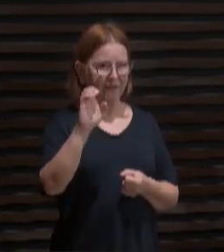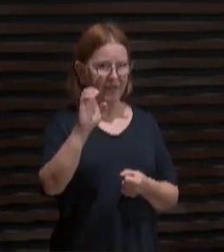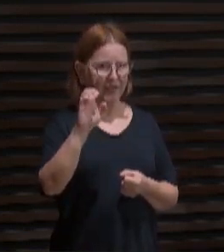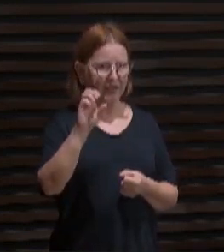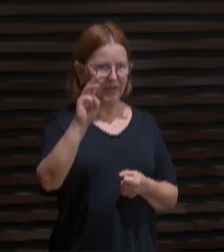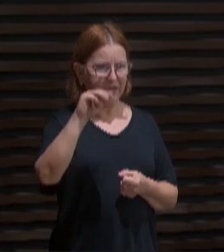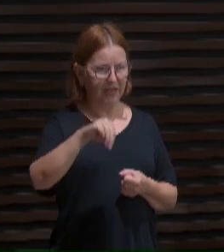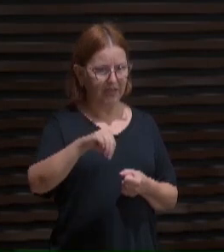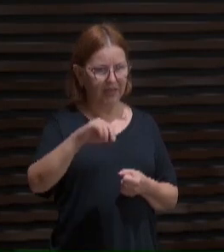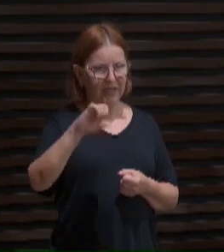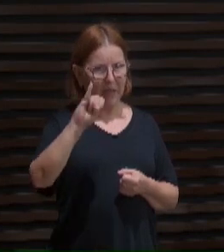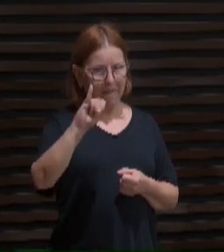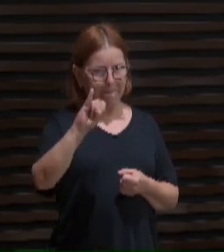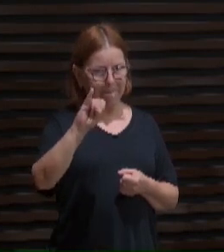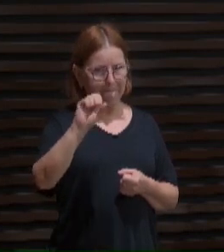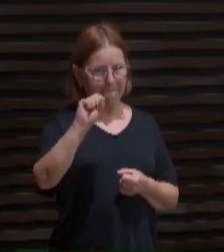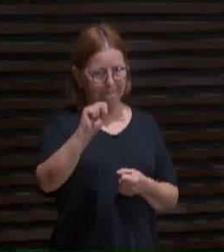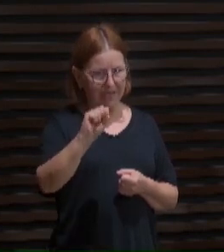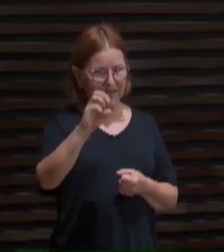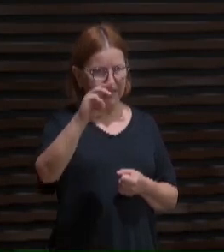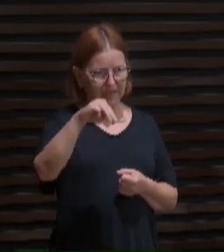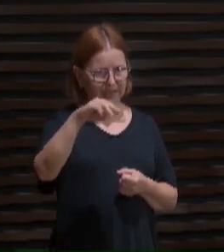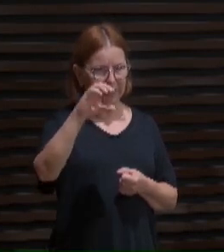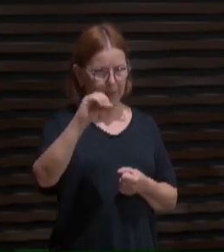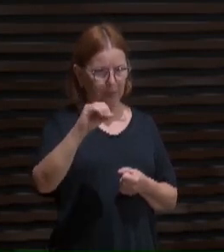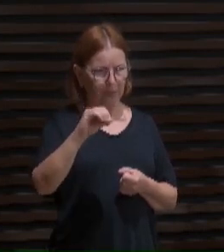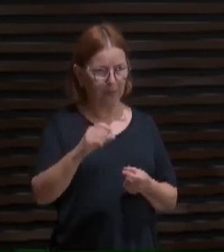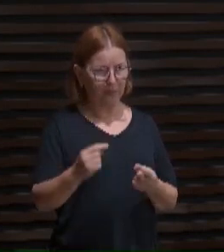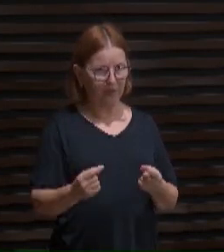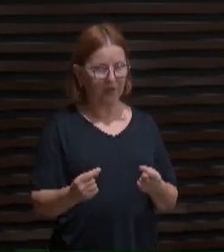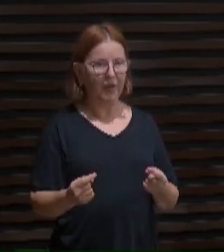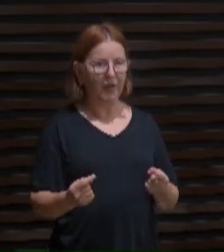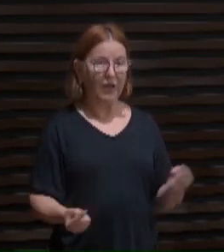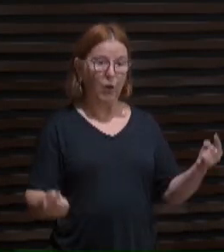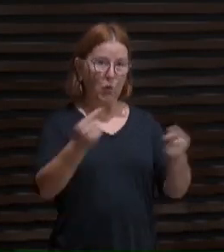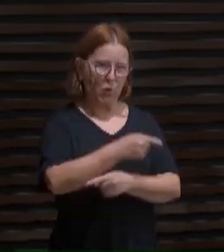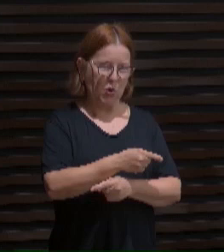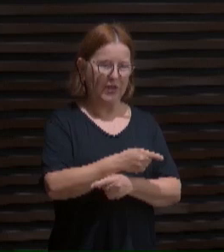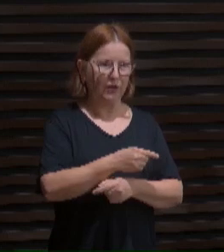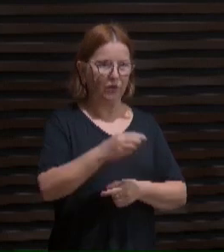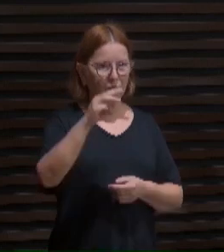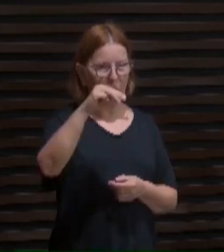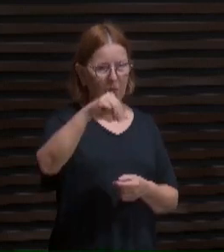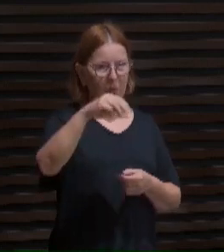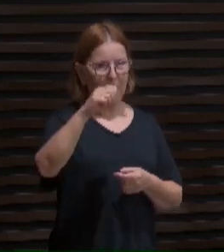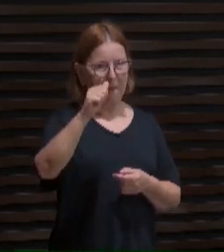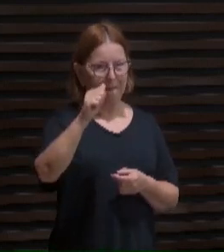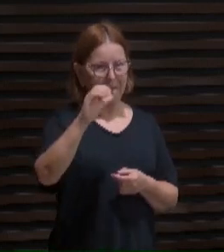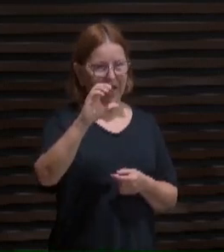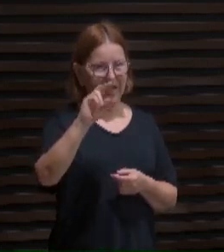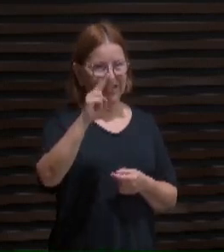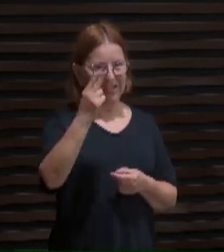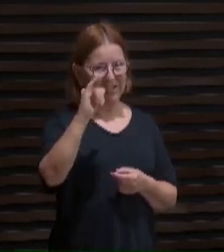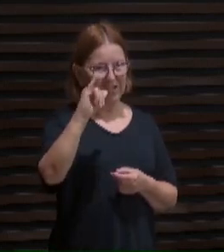misandria, que é o oposto do machismo ou a misoginia.